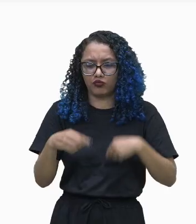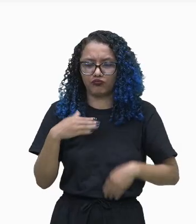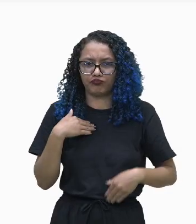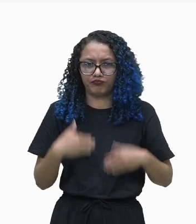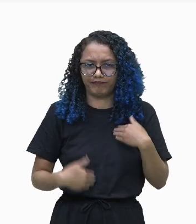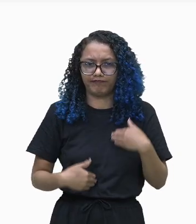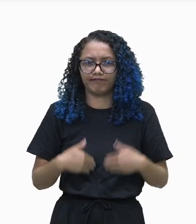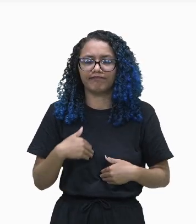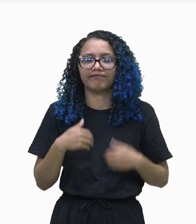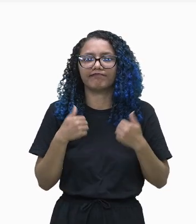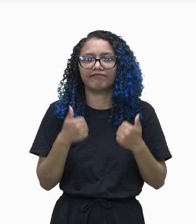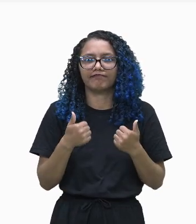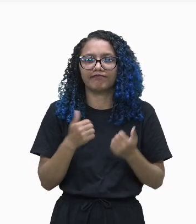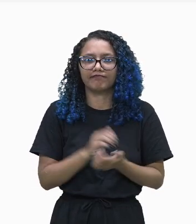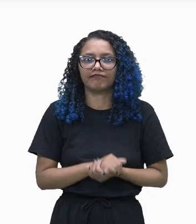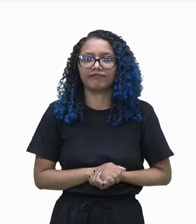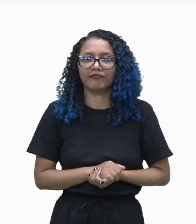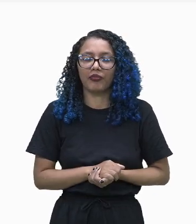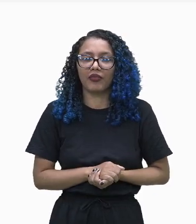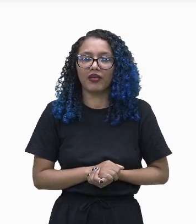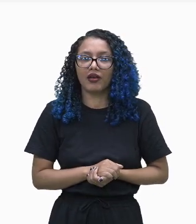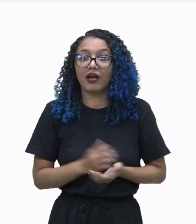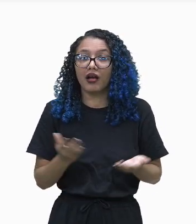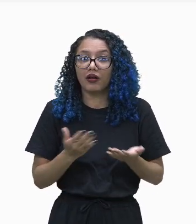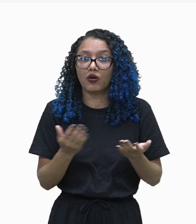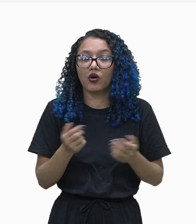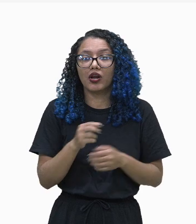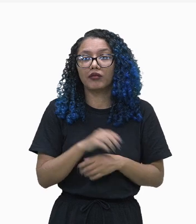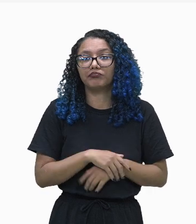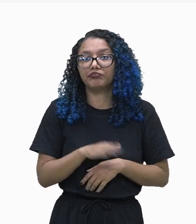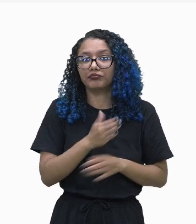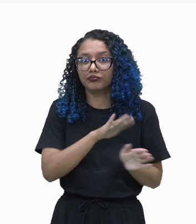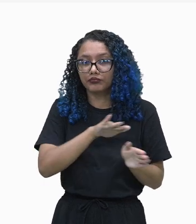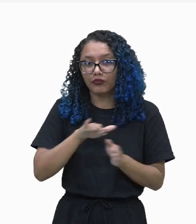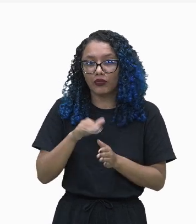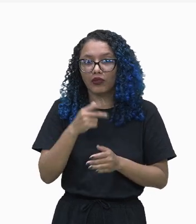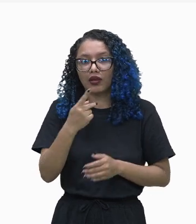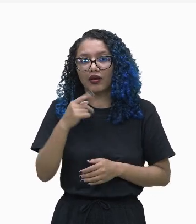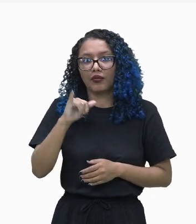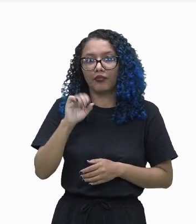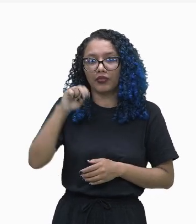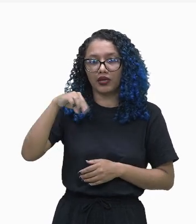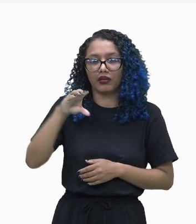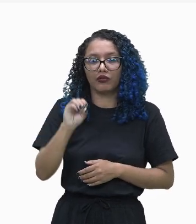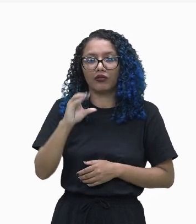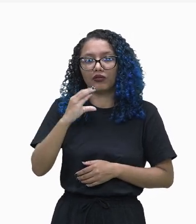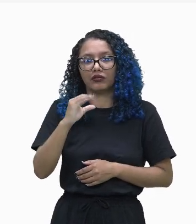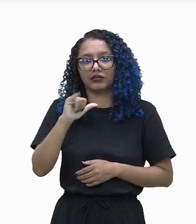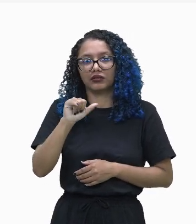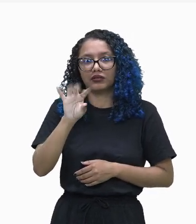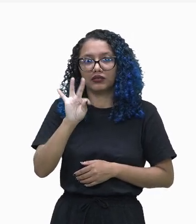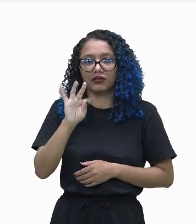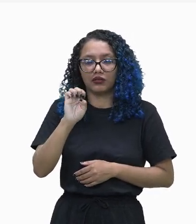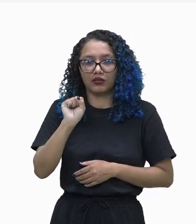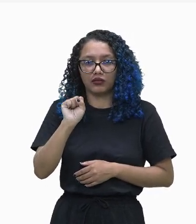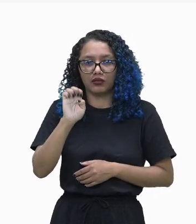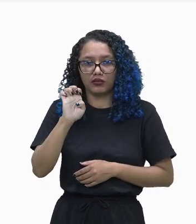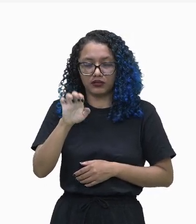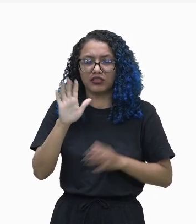ver aí sobre um detalhamento sobre o processo de pinocitose de gotículas ou substâncias. Há pouco mostrei